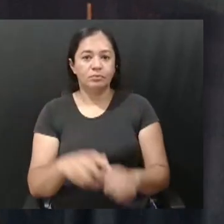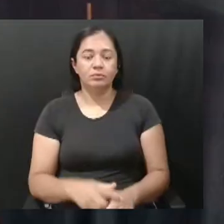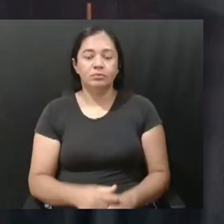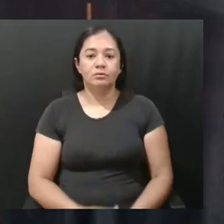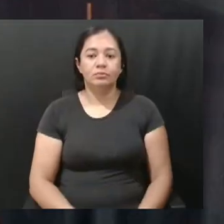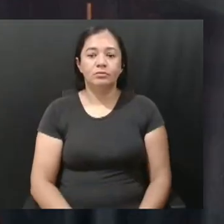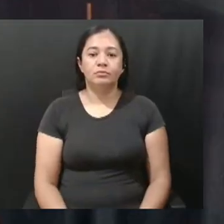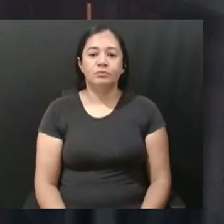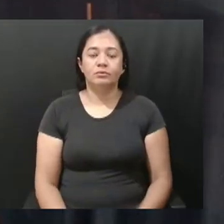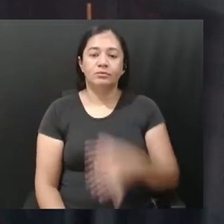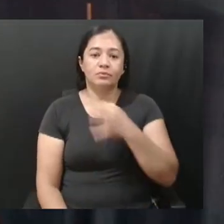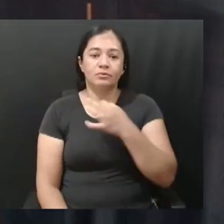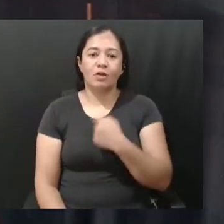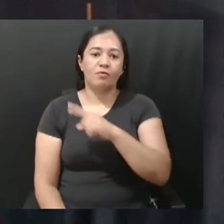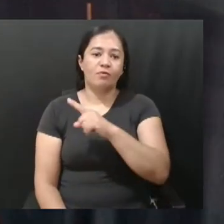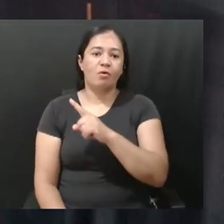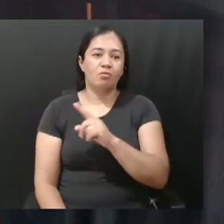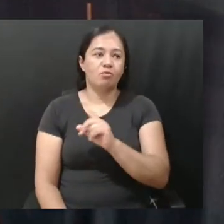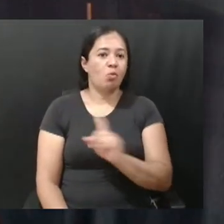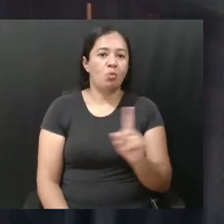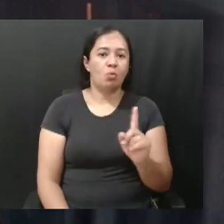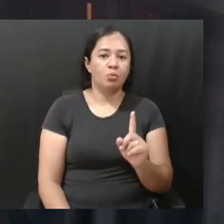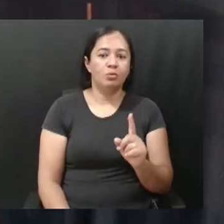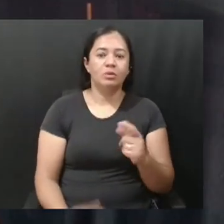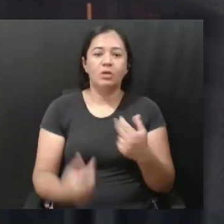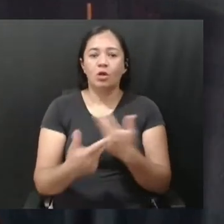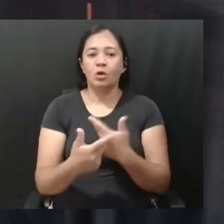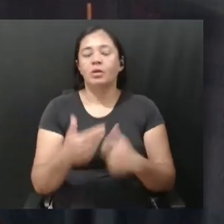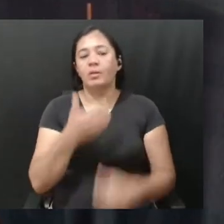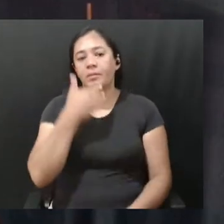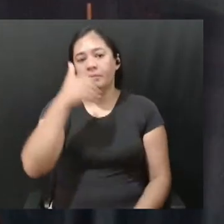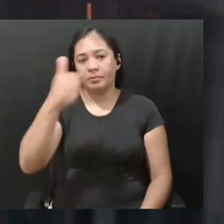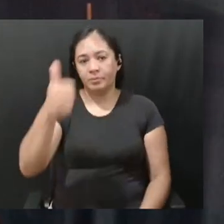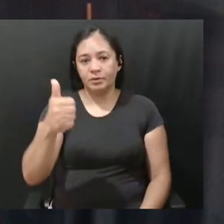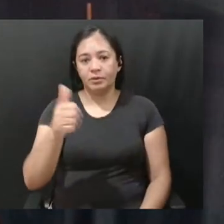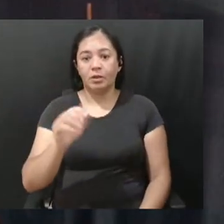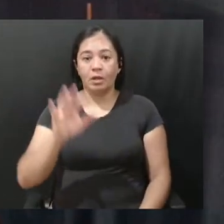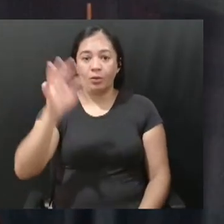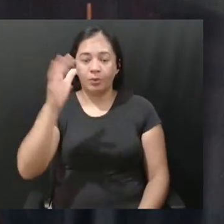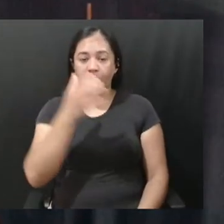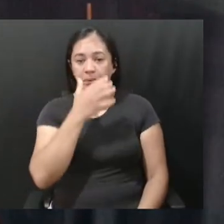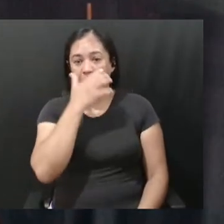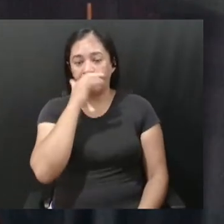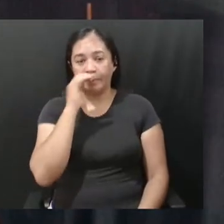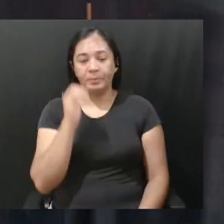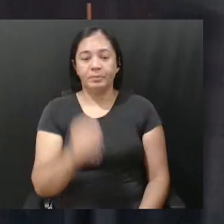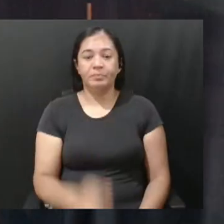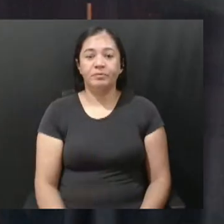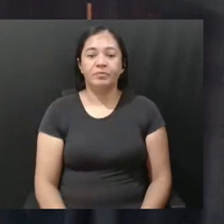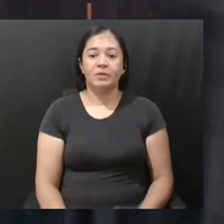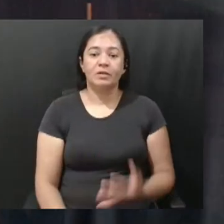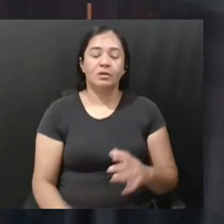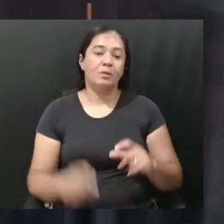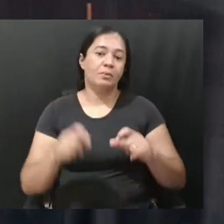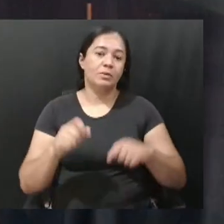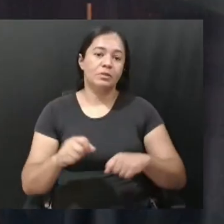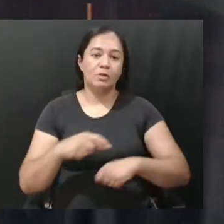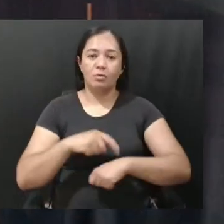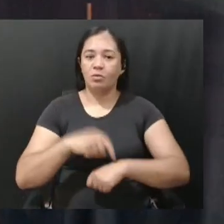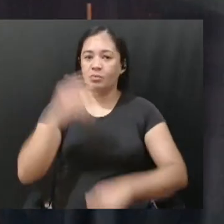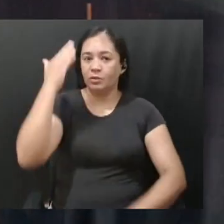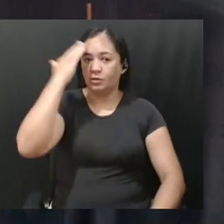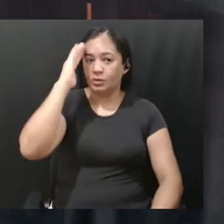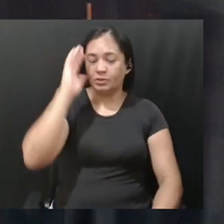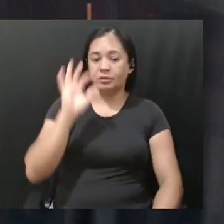ir, tem coisas maiores acontecendo, né, de repente pode ser um momento também de entender isso, né, de fazer alguma coisa